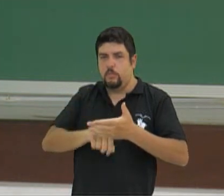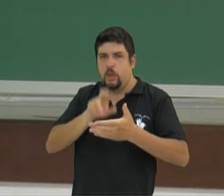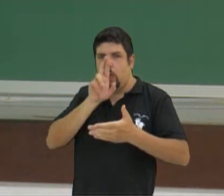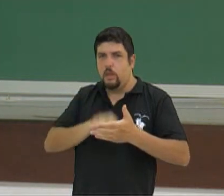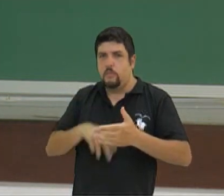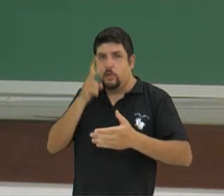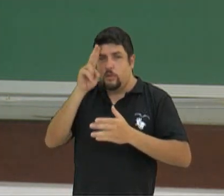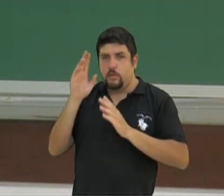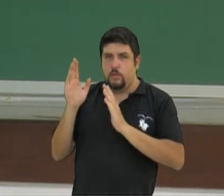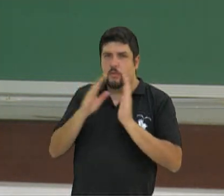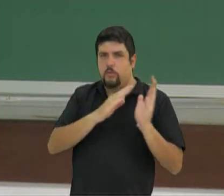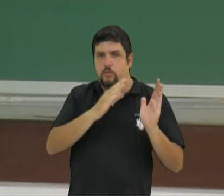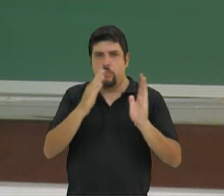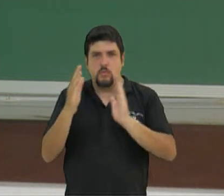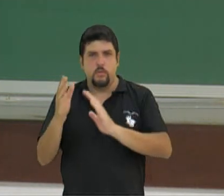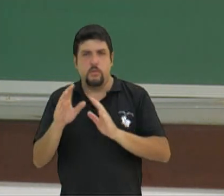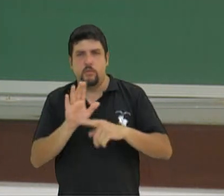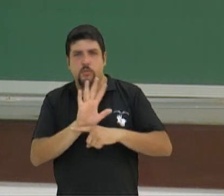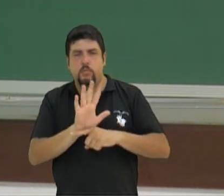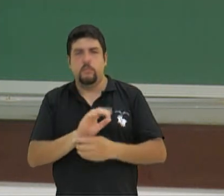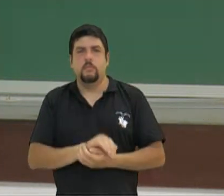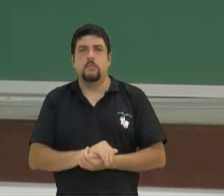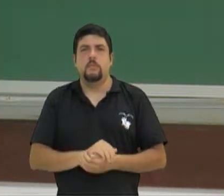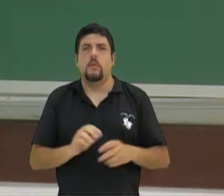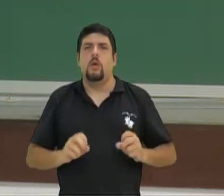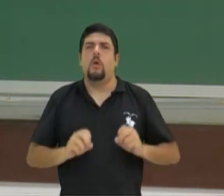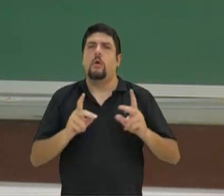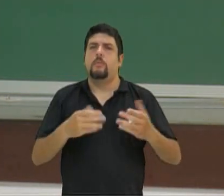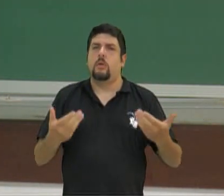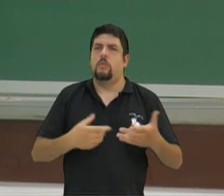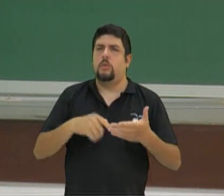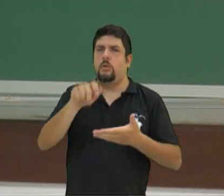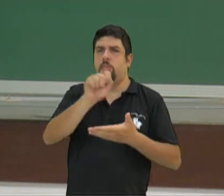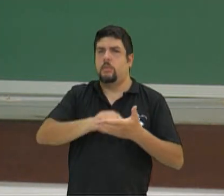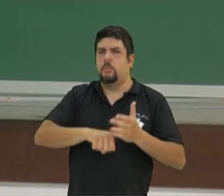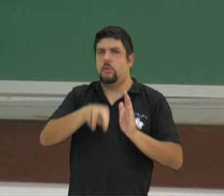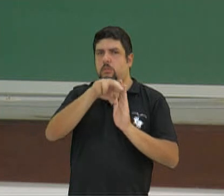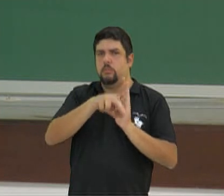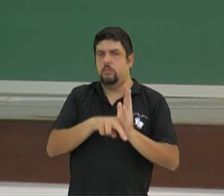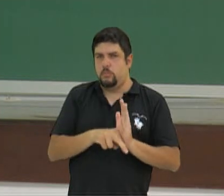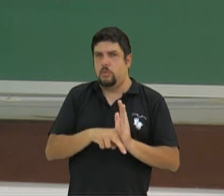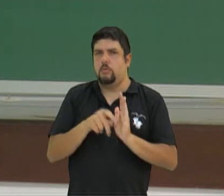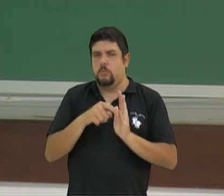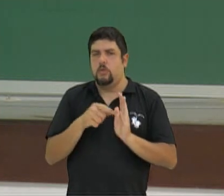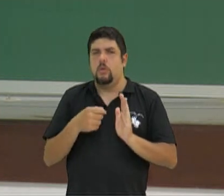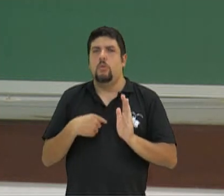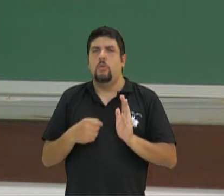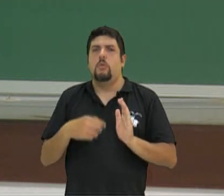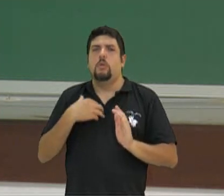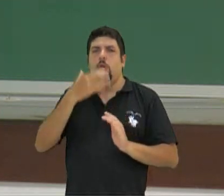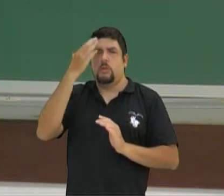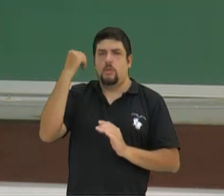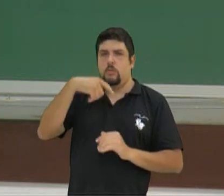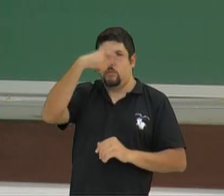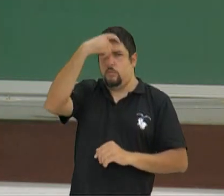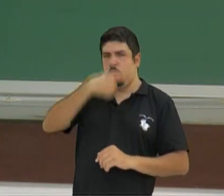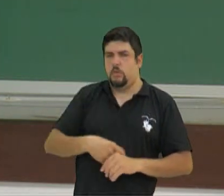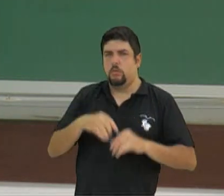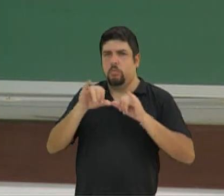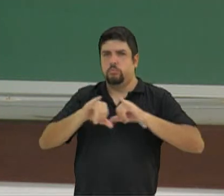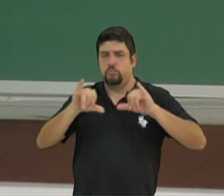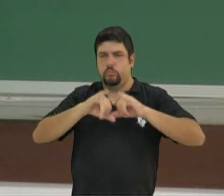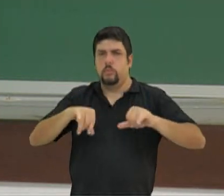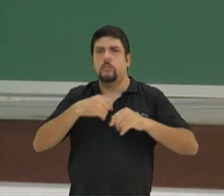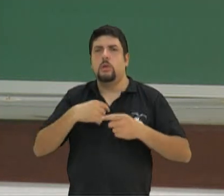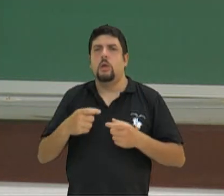cinema. Prosseguindo, evolução, o roteiro. Agora a parte que também me envolve, né? Todo mundo sabe que eu sou publicitário, de estar lá correndo sempre, tem